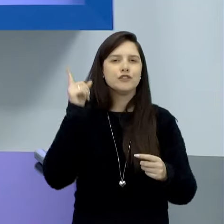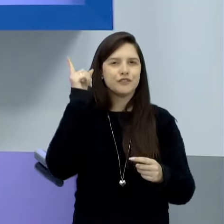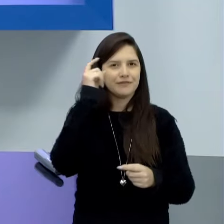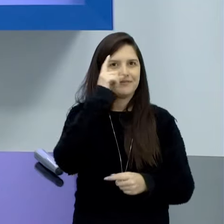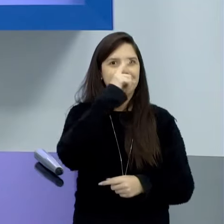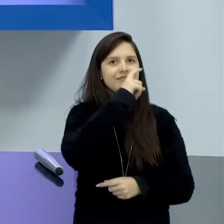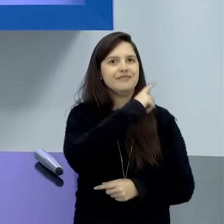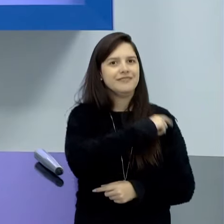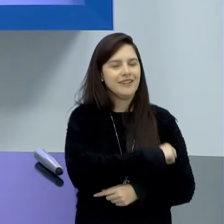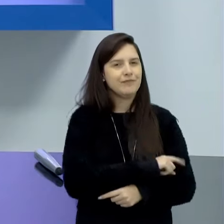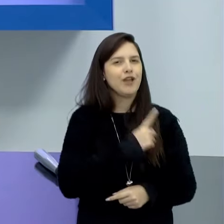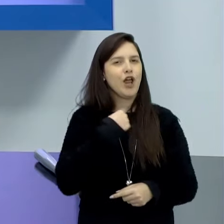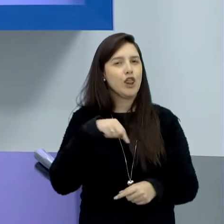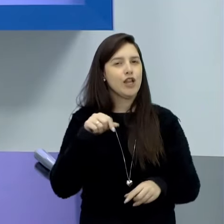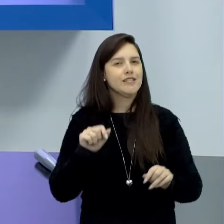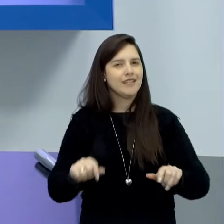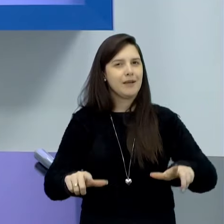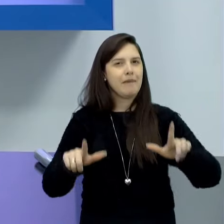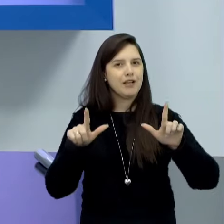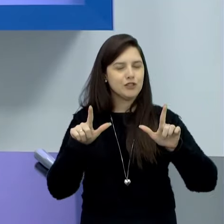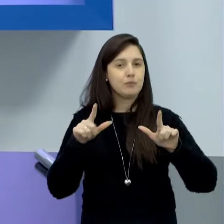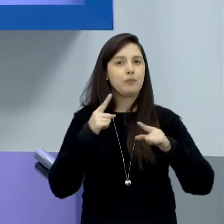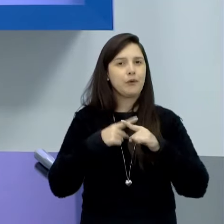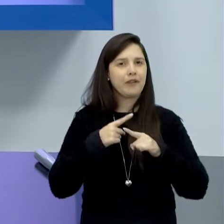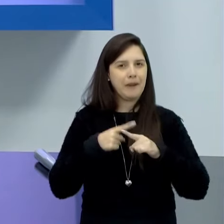aí as nossas imagens. Por quê?